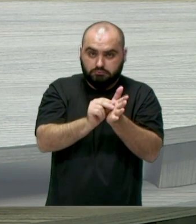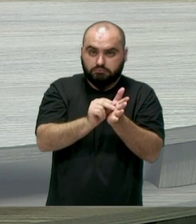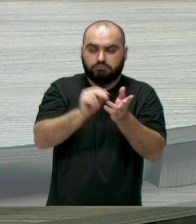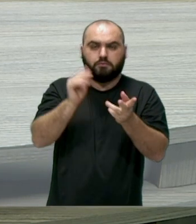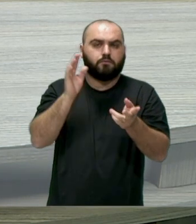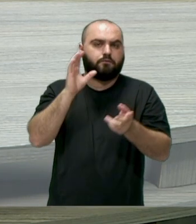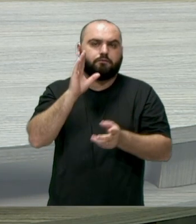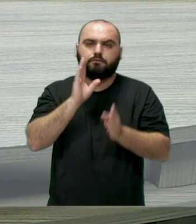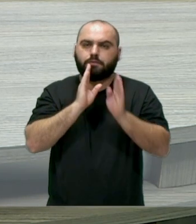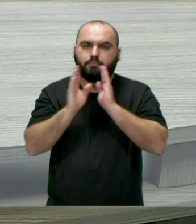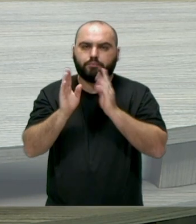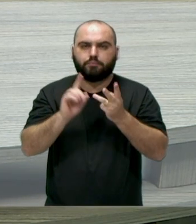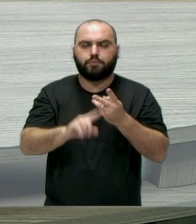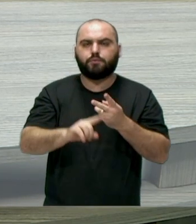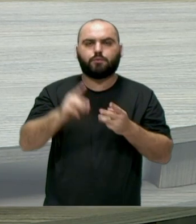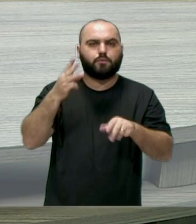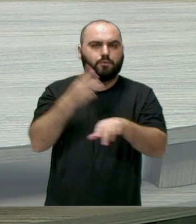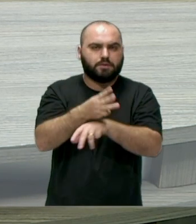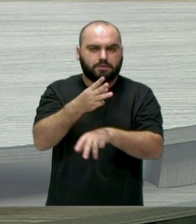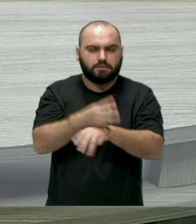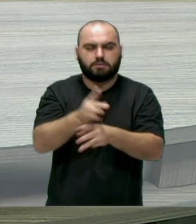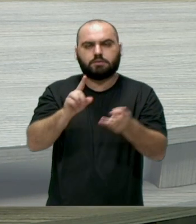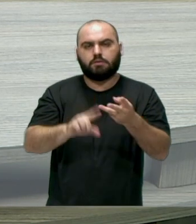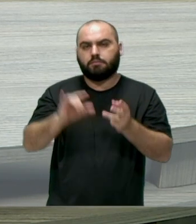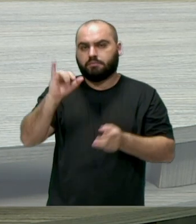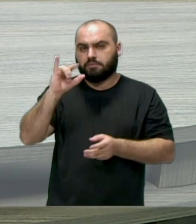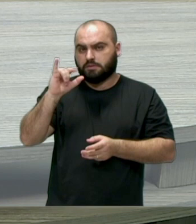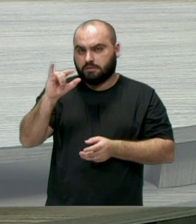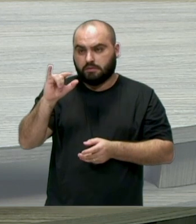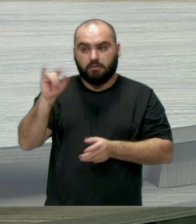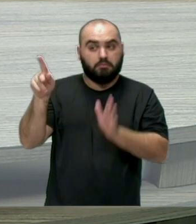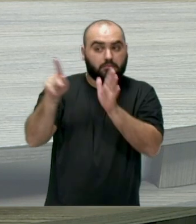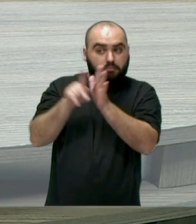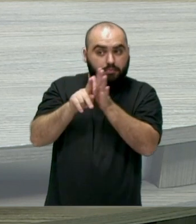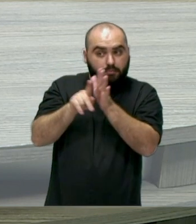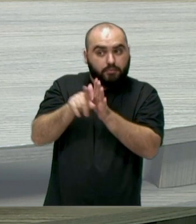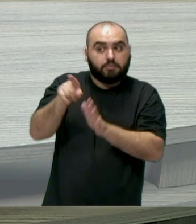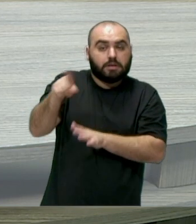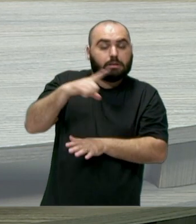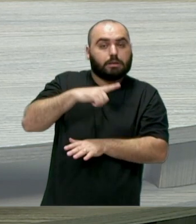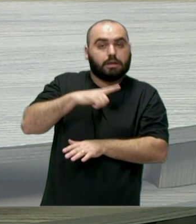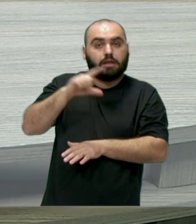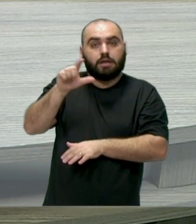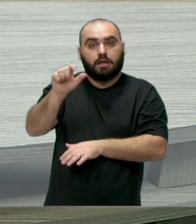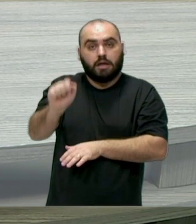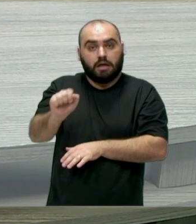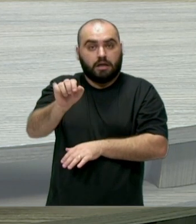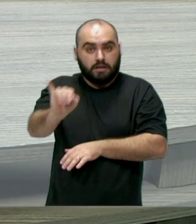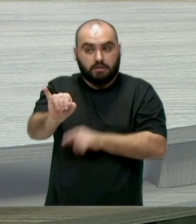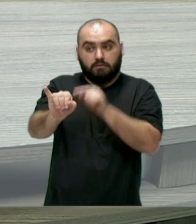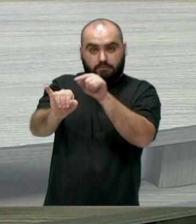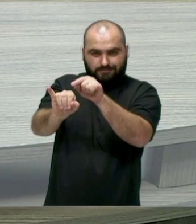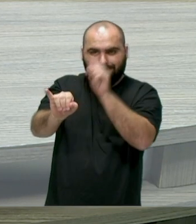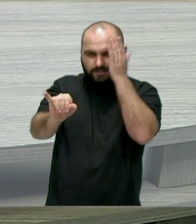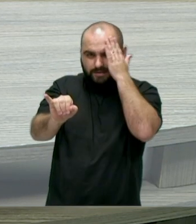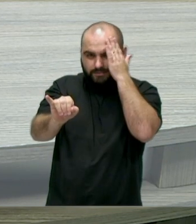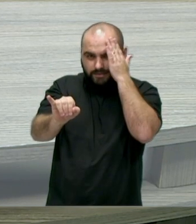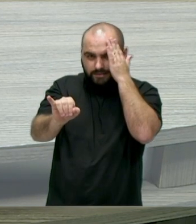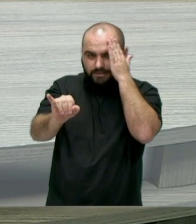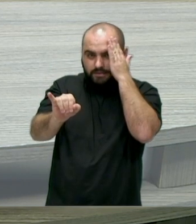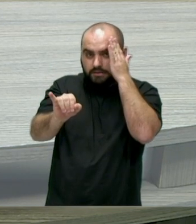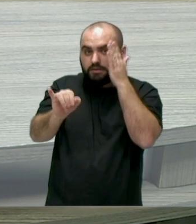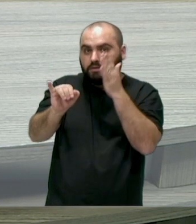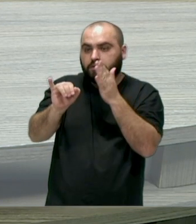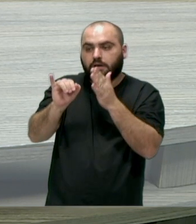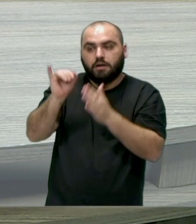Facebook, WhatsApp, Instagram, de modo que, através da inteligência artificial deles, eles possam coibir aquele